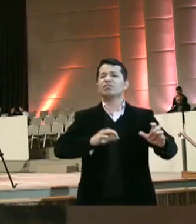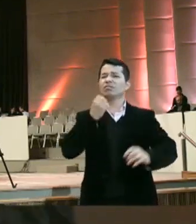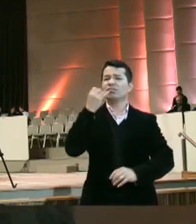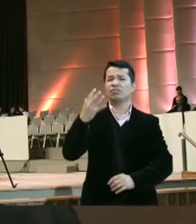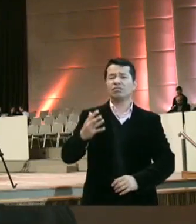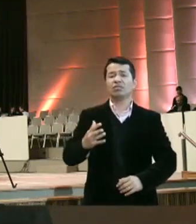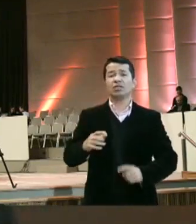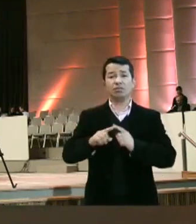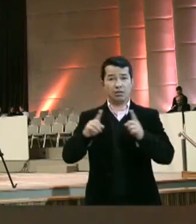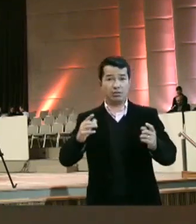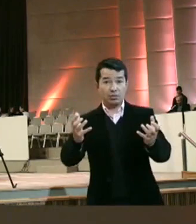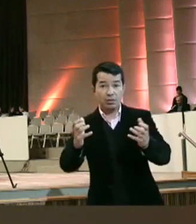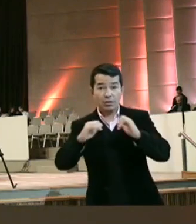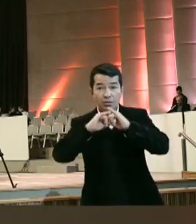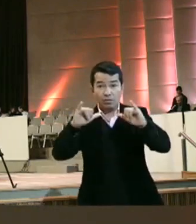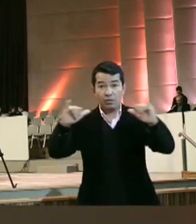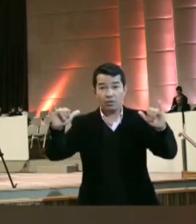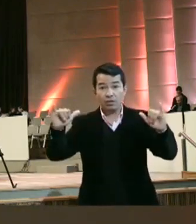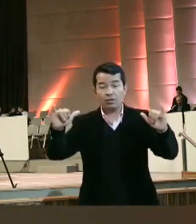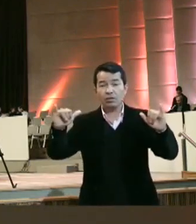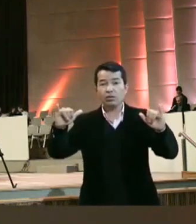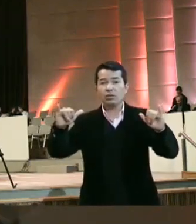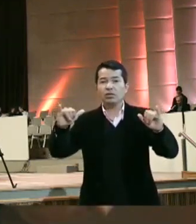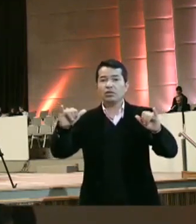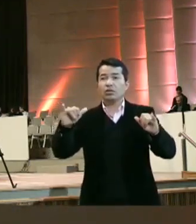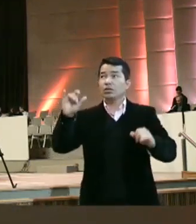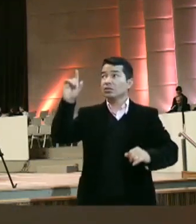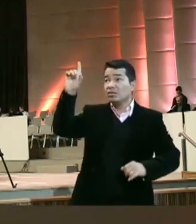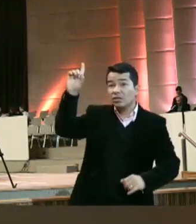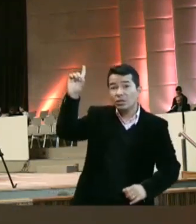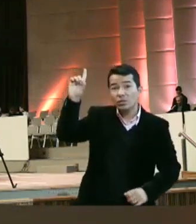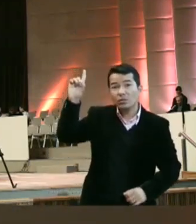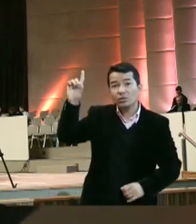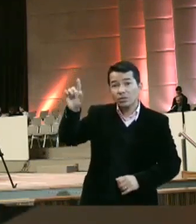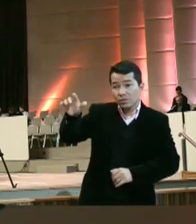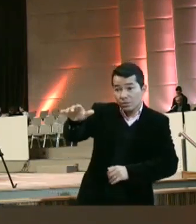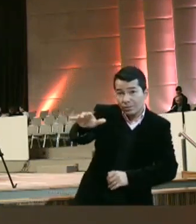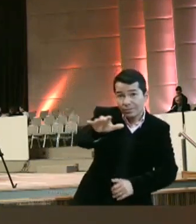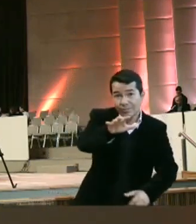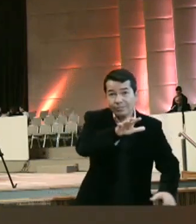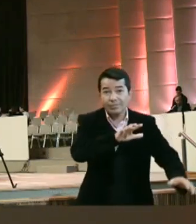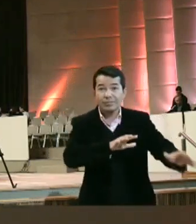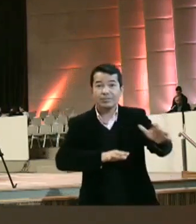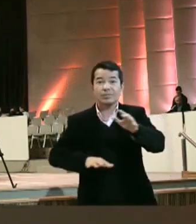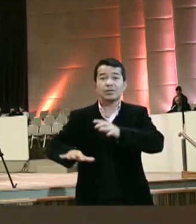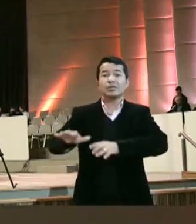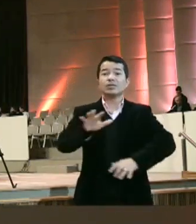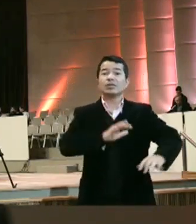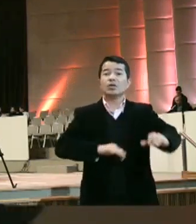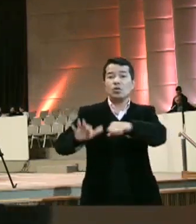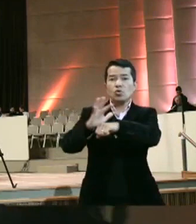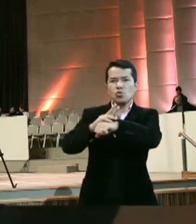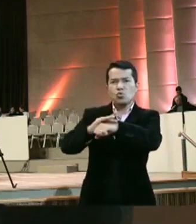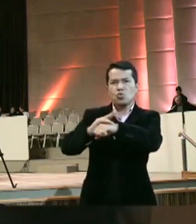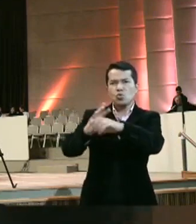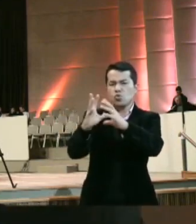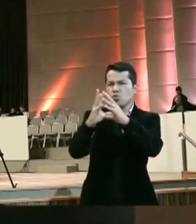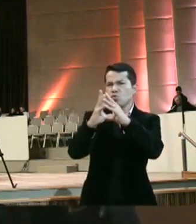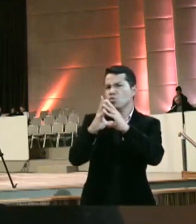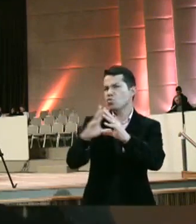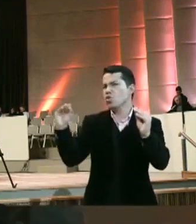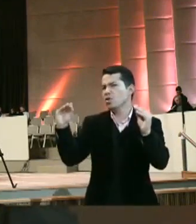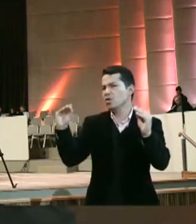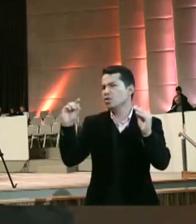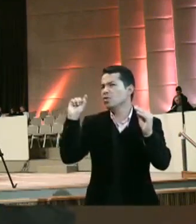Evangelho é a boa notícia de que Deus preparou uma cura para uma doença